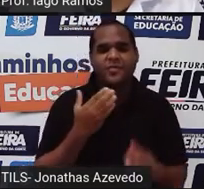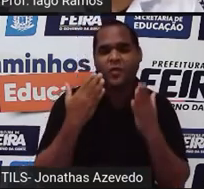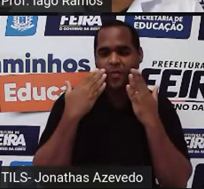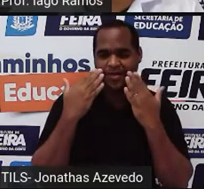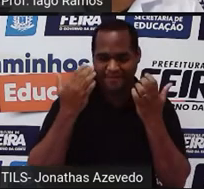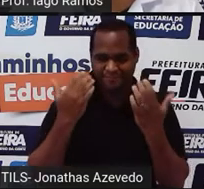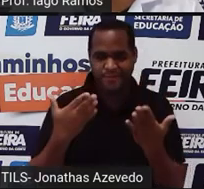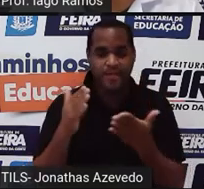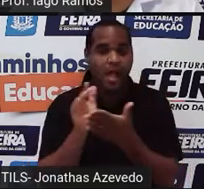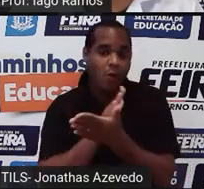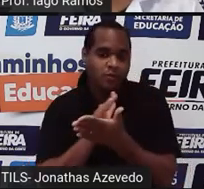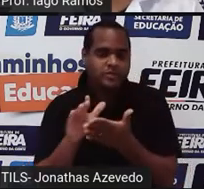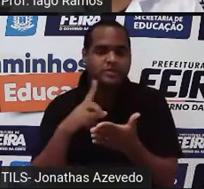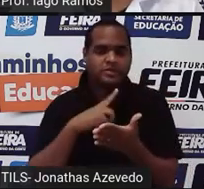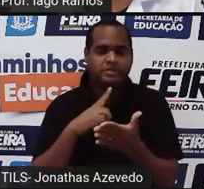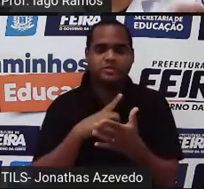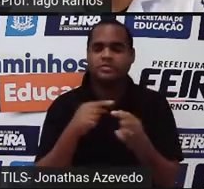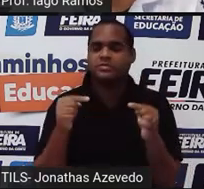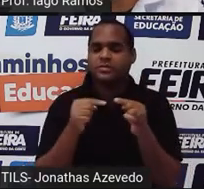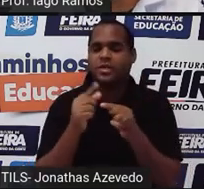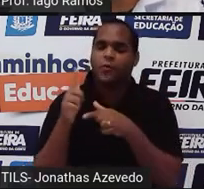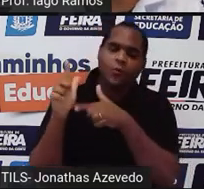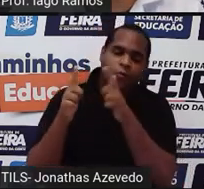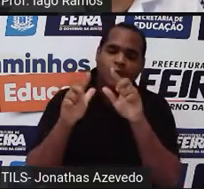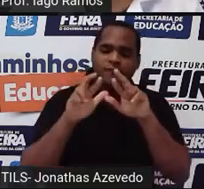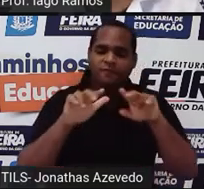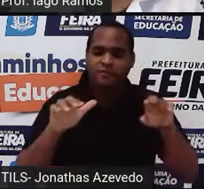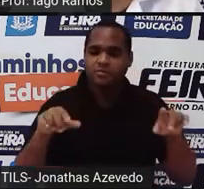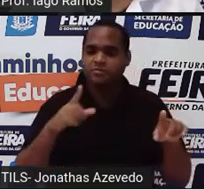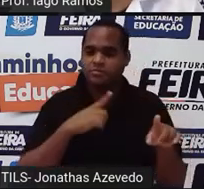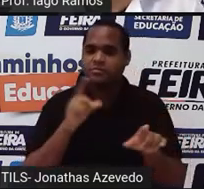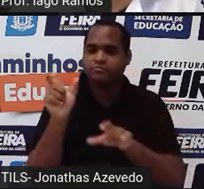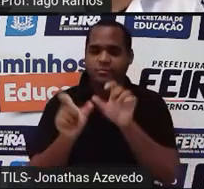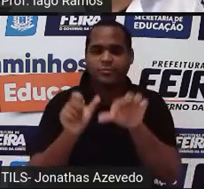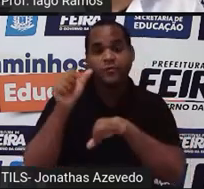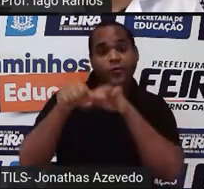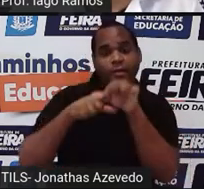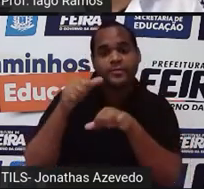mostrar uma, tá? Um outro tipo de transformação,